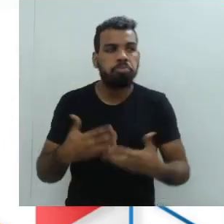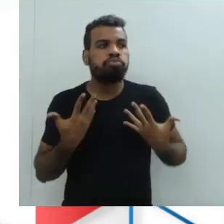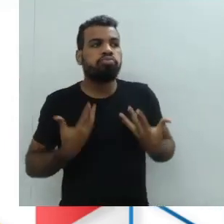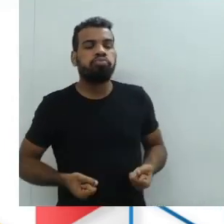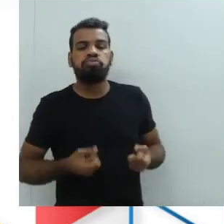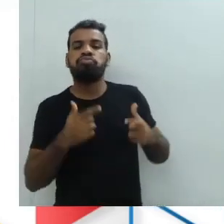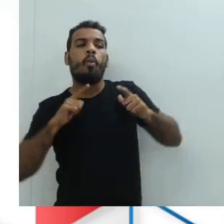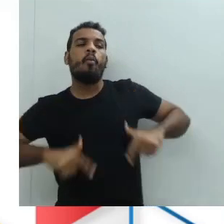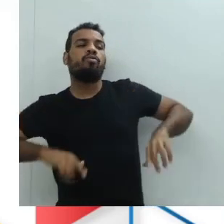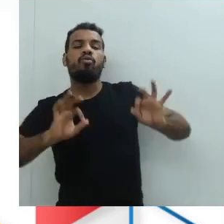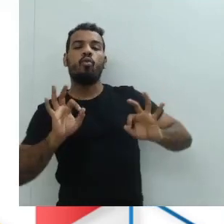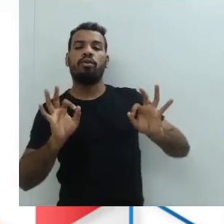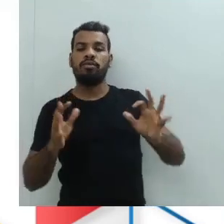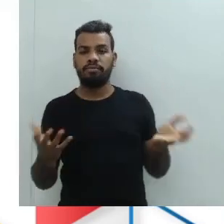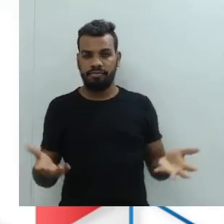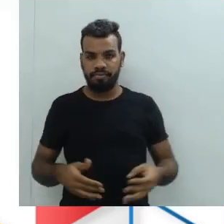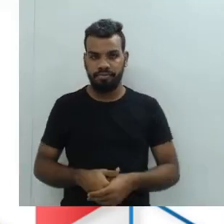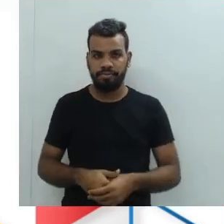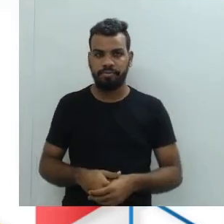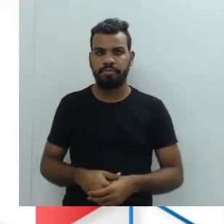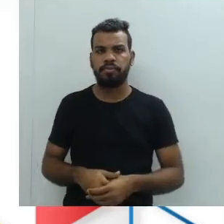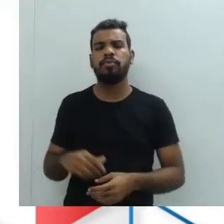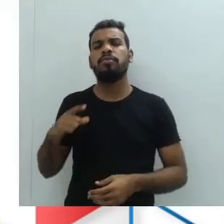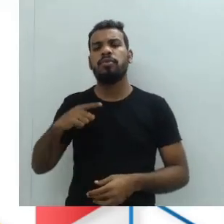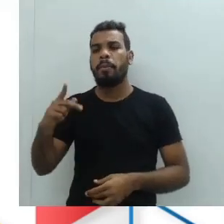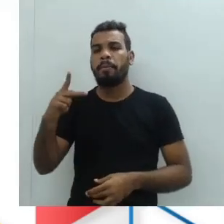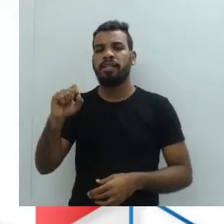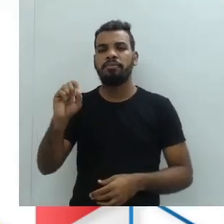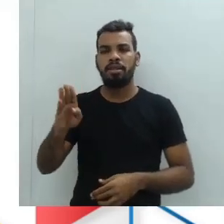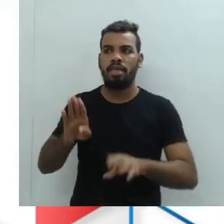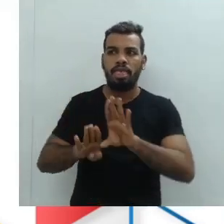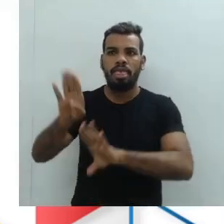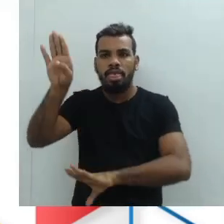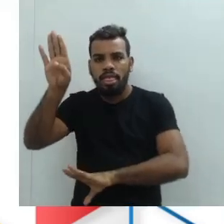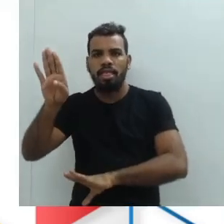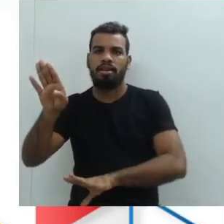candidatos, provavelmente pelo candidato do PSB, que cresceu nas pesquisas.